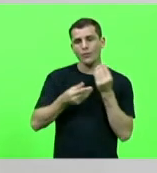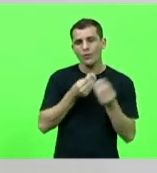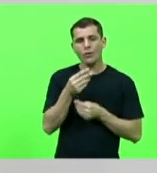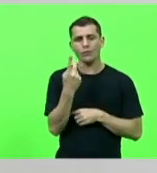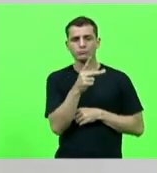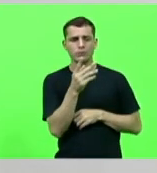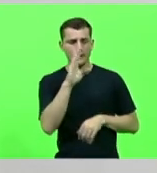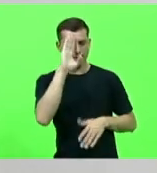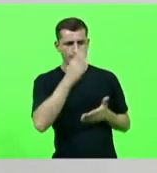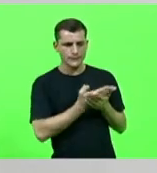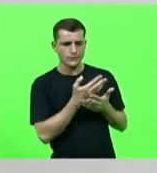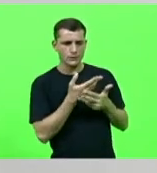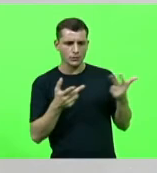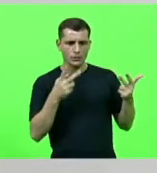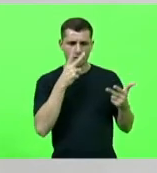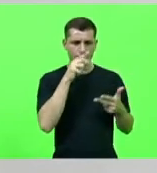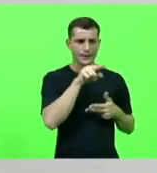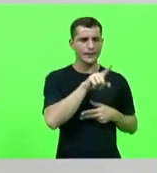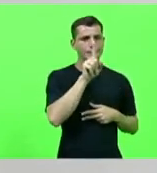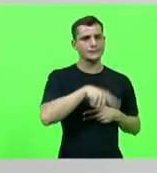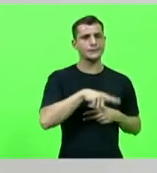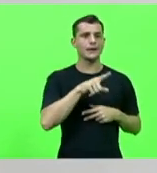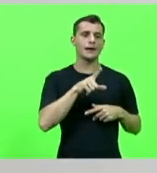da decisão. Está errado.